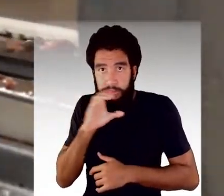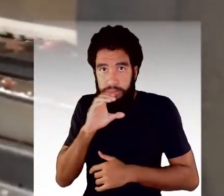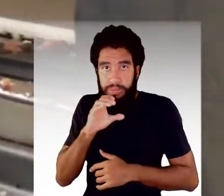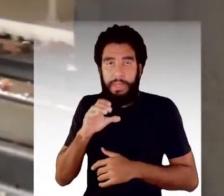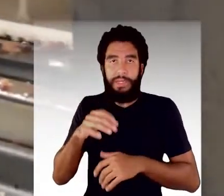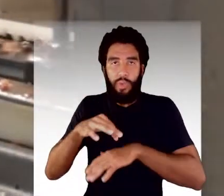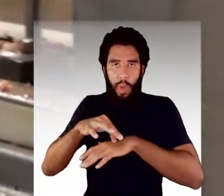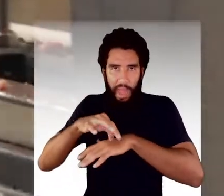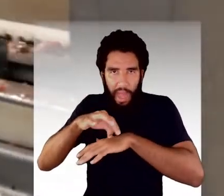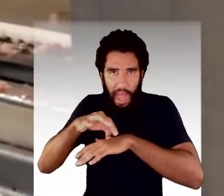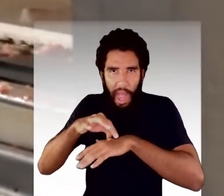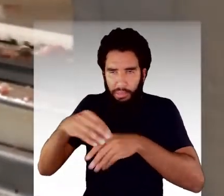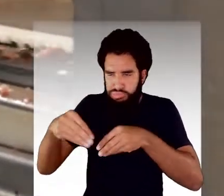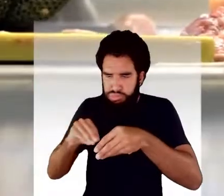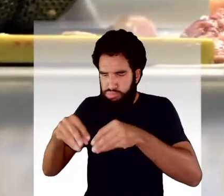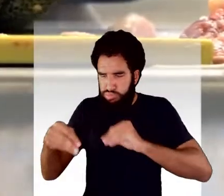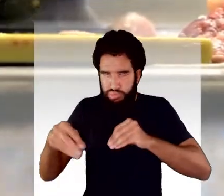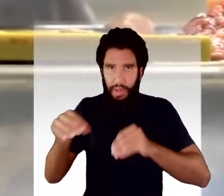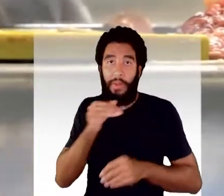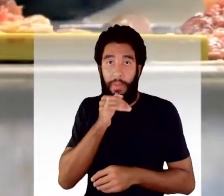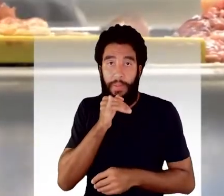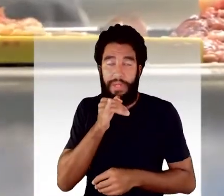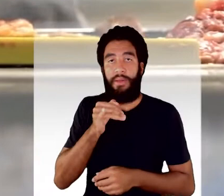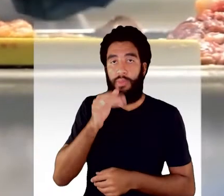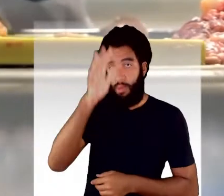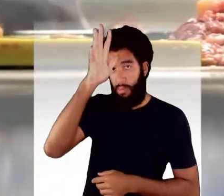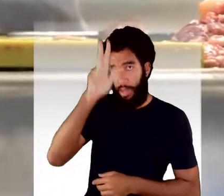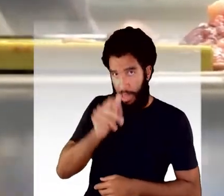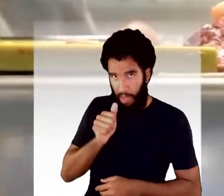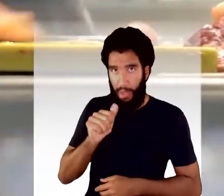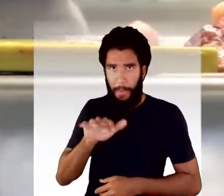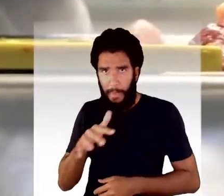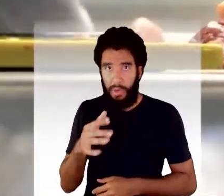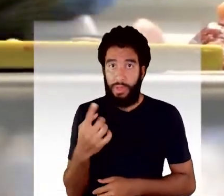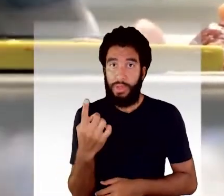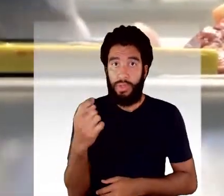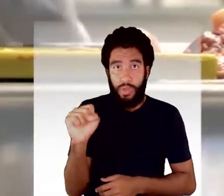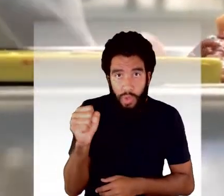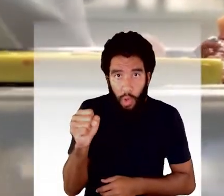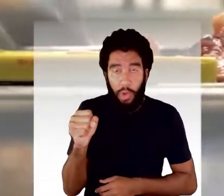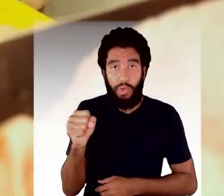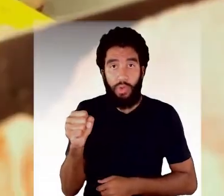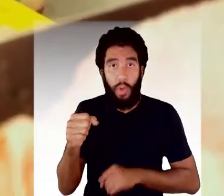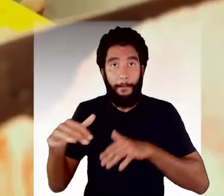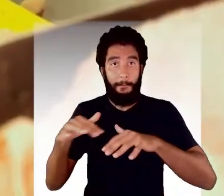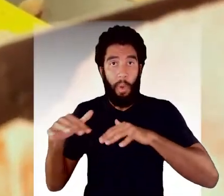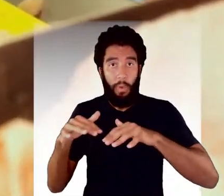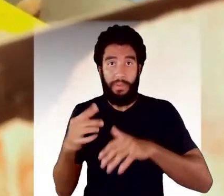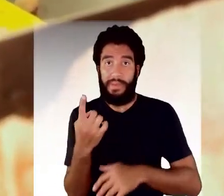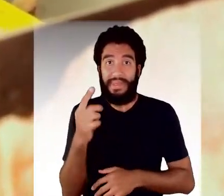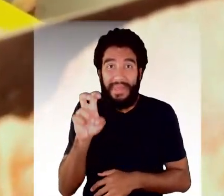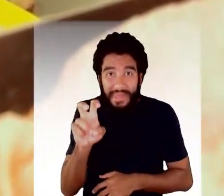hora de desossar uma peça de carne. No caso de aves, por exemplo, são em média 18 movimentos repetitivos